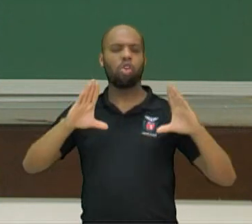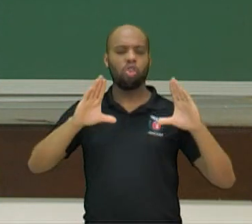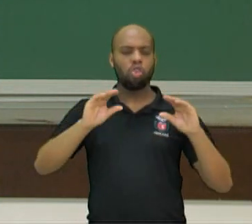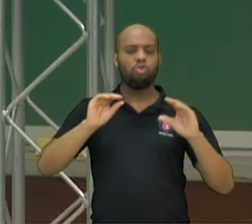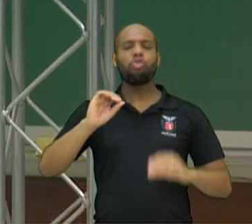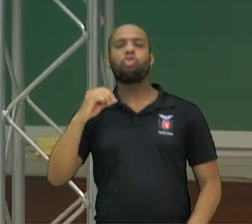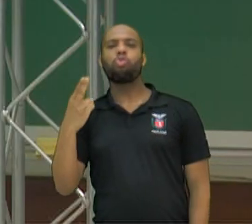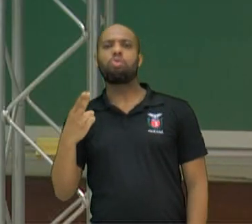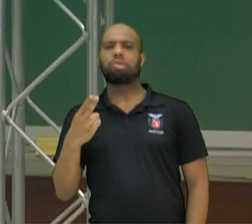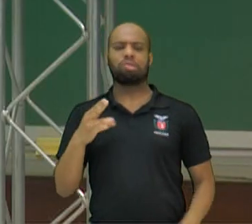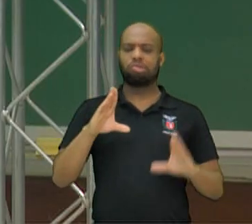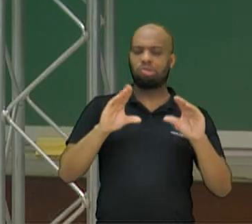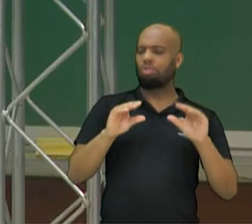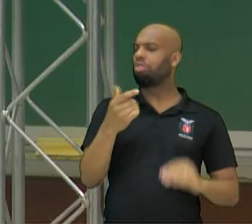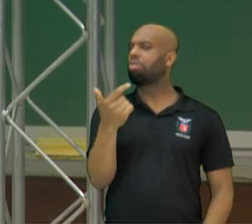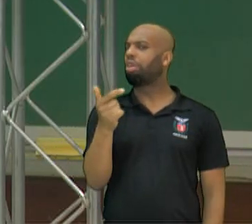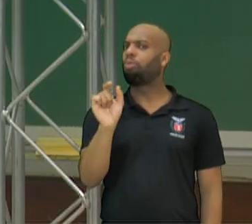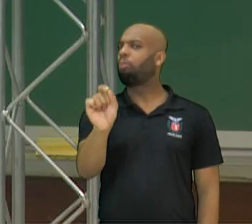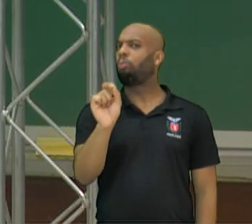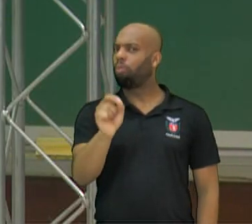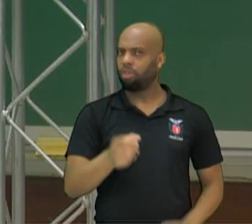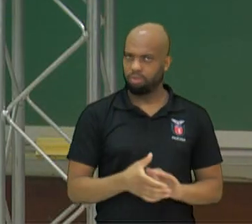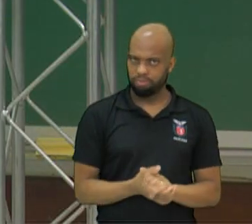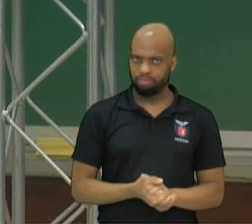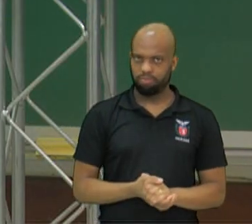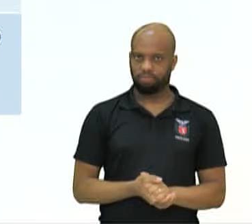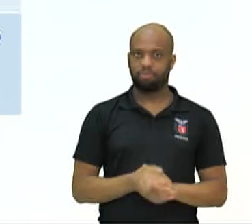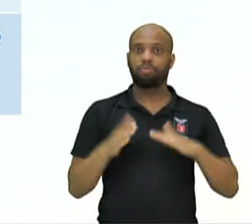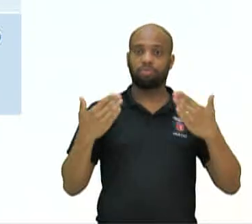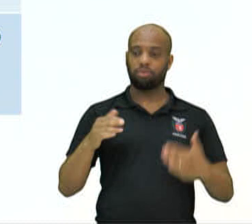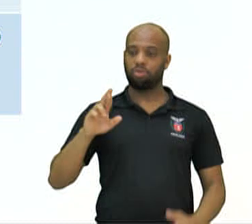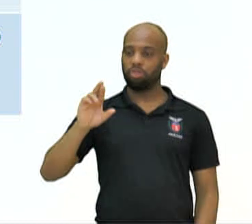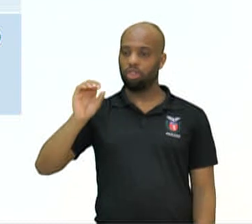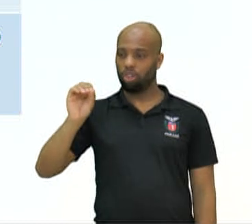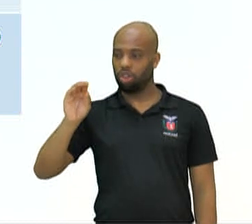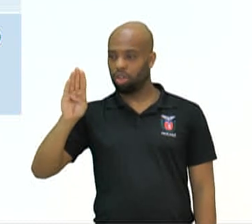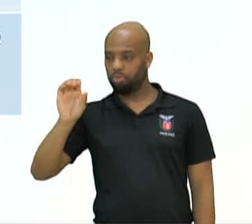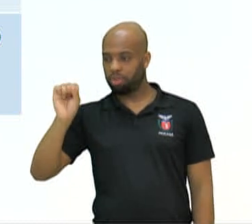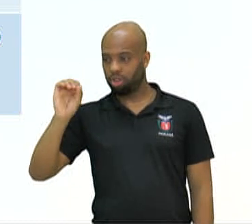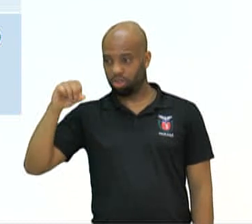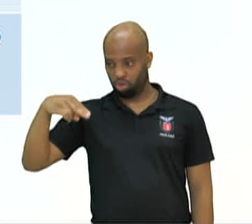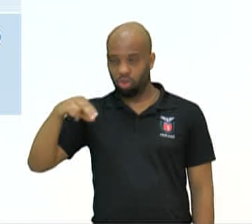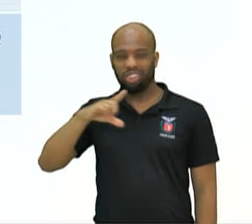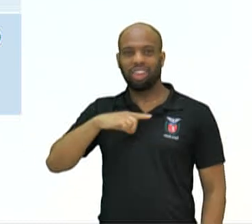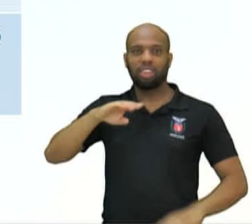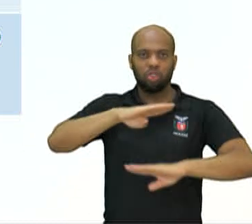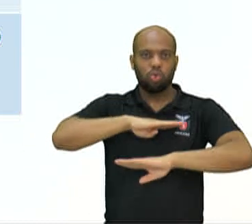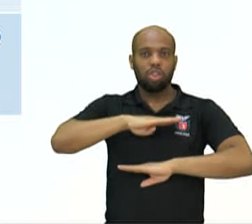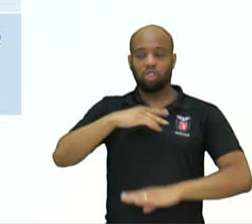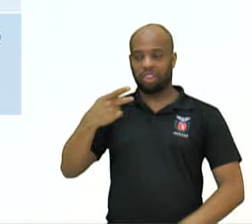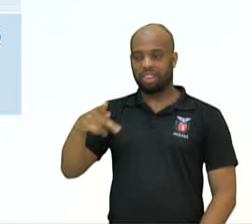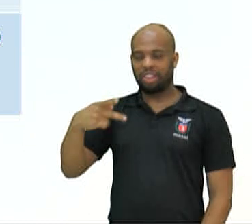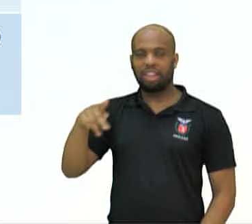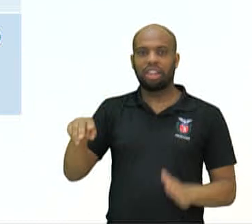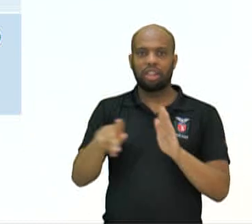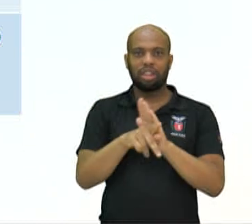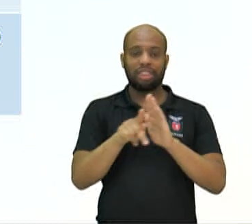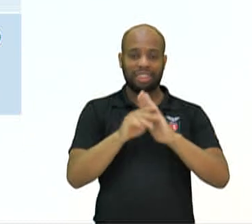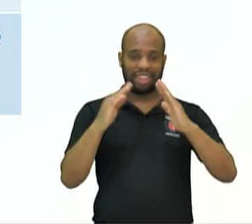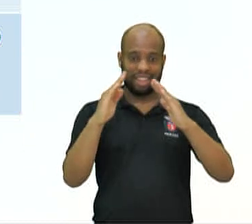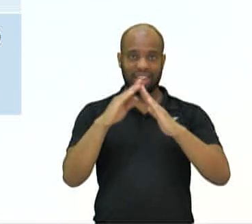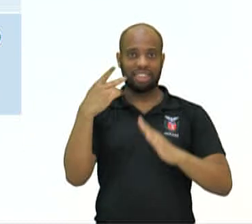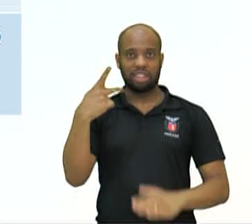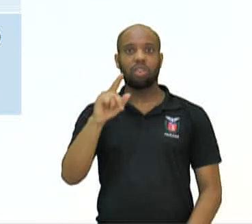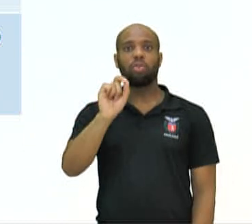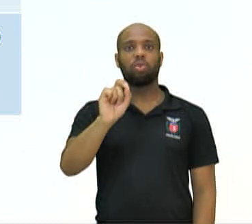ou desconfortável? Muito bem. Robinson Crusoe, a situação dele na casa